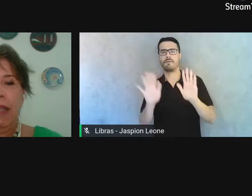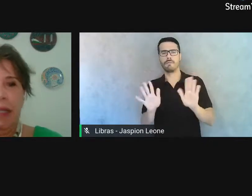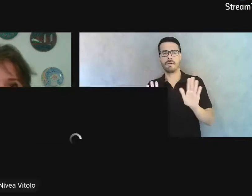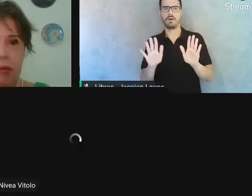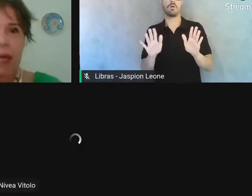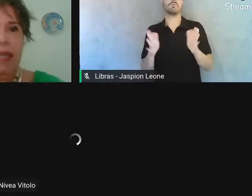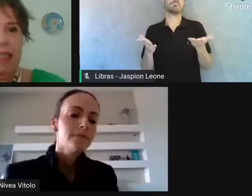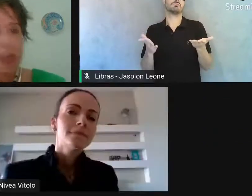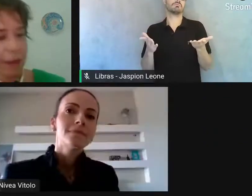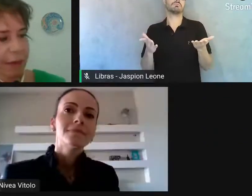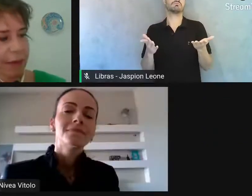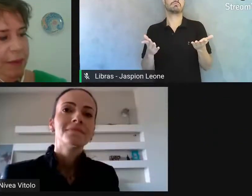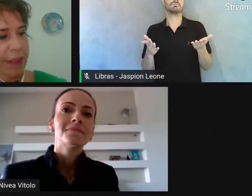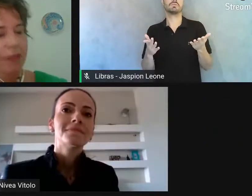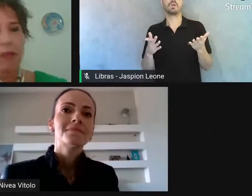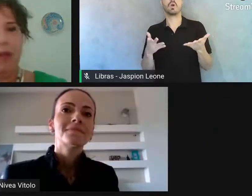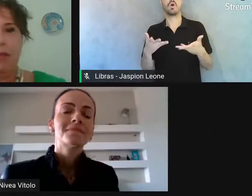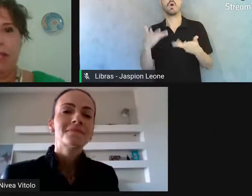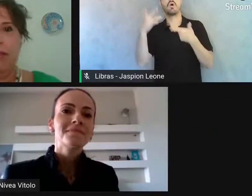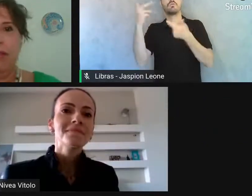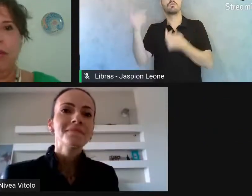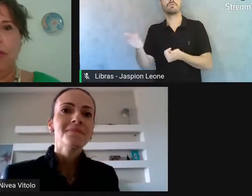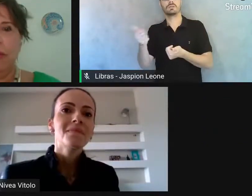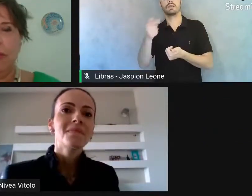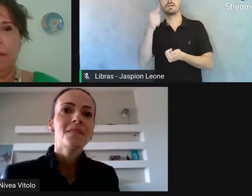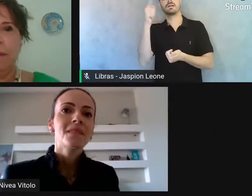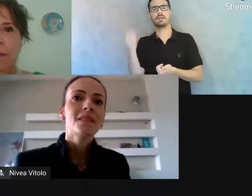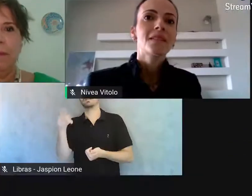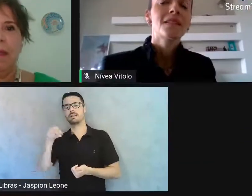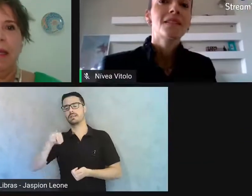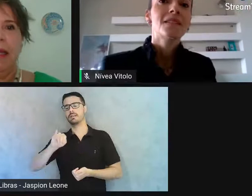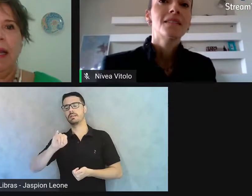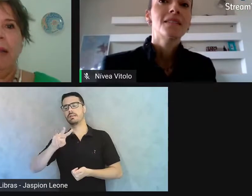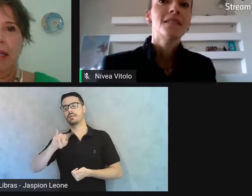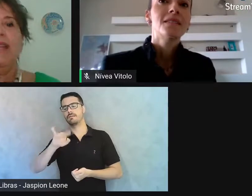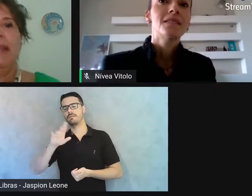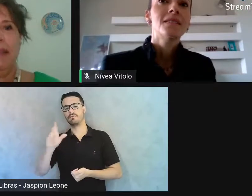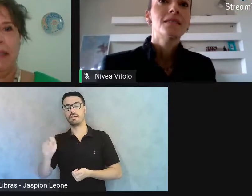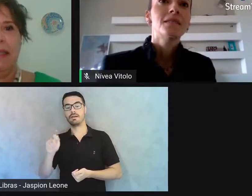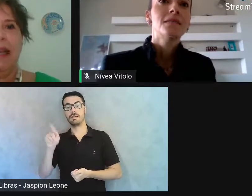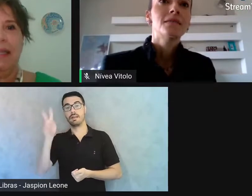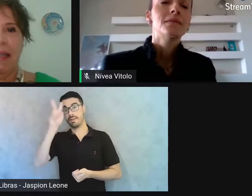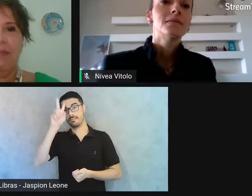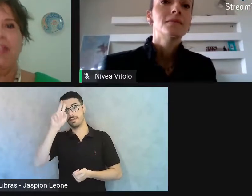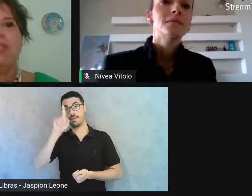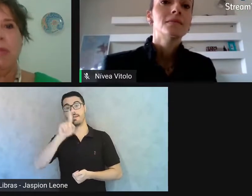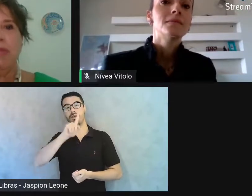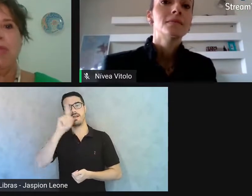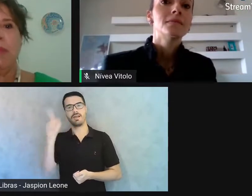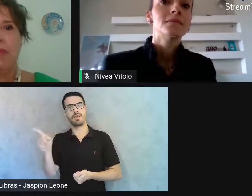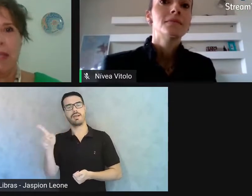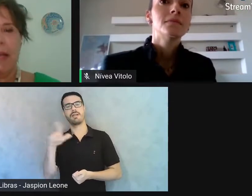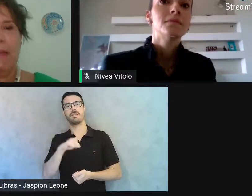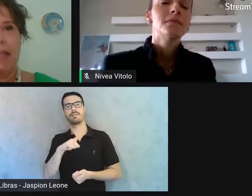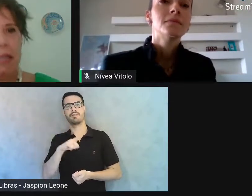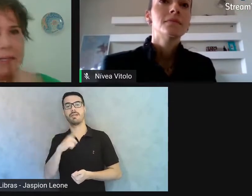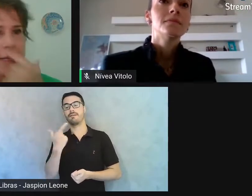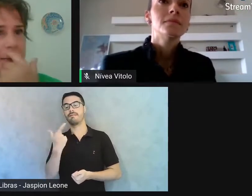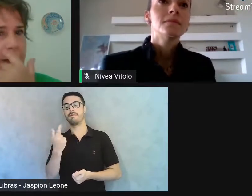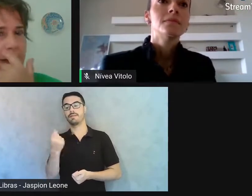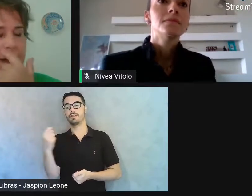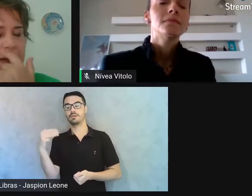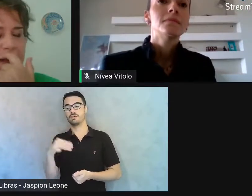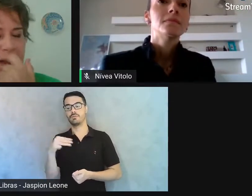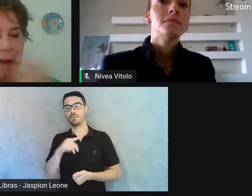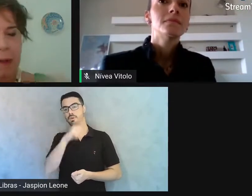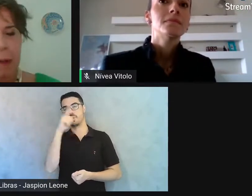convidando a Nívia Flauzino Piloto, lembrando a Nívia que ela tem 20 minutos para fazer a